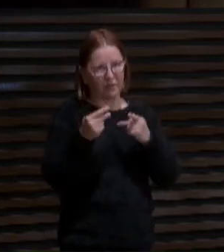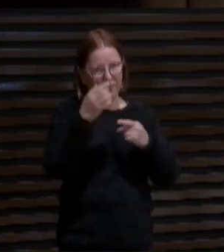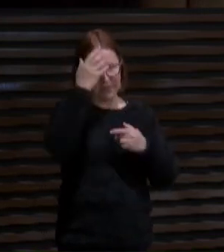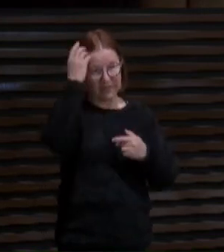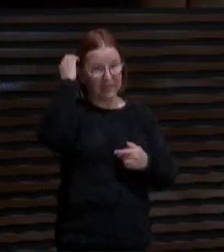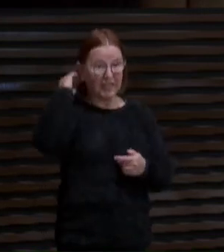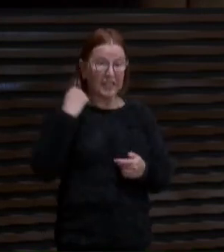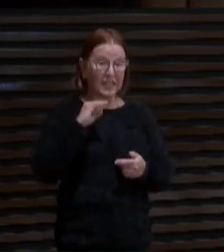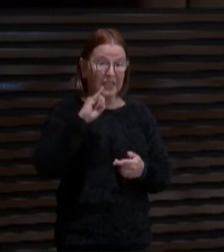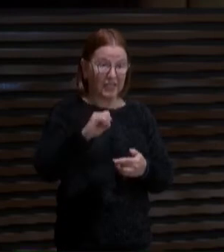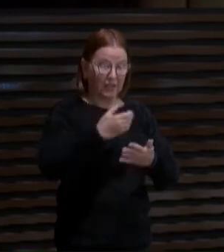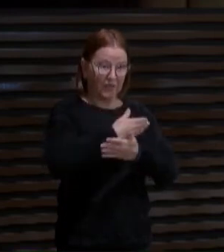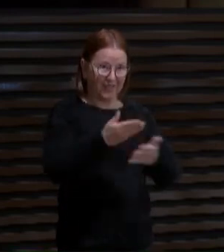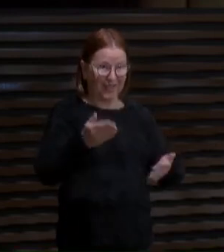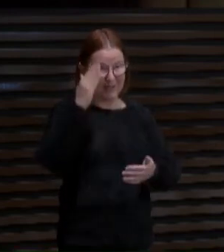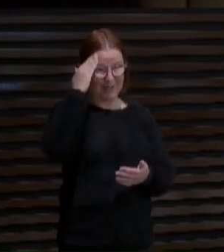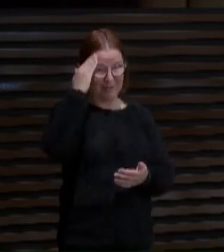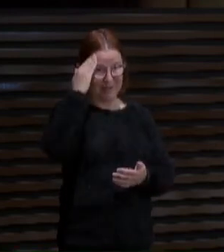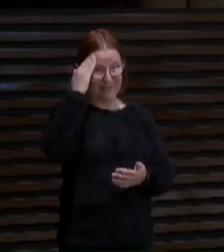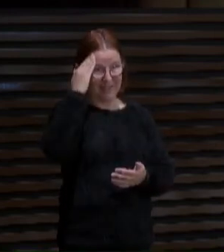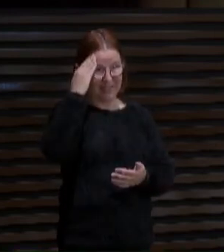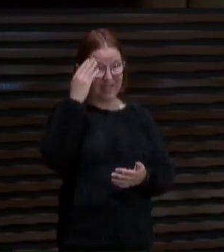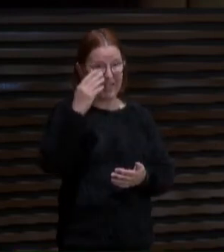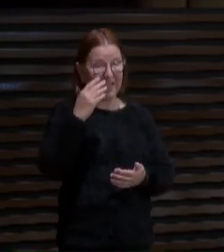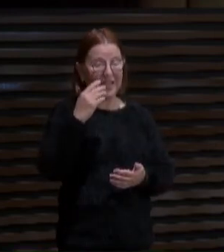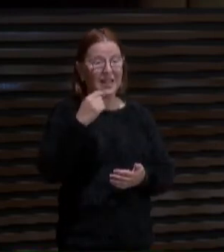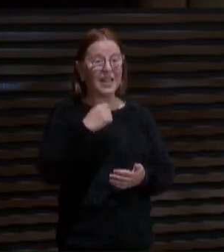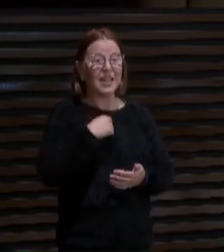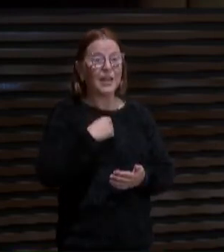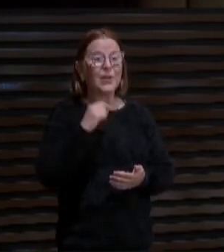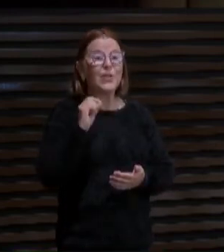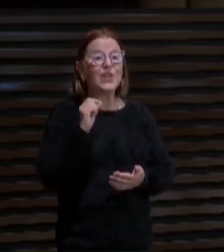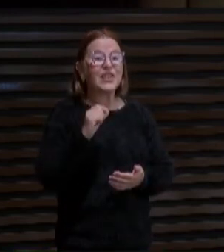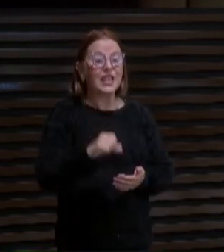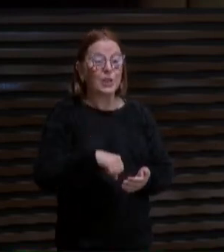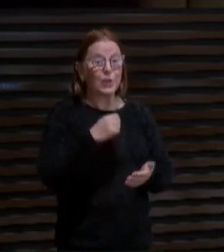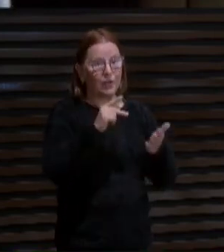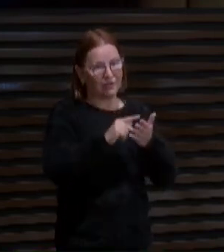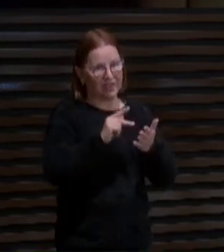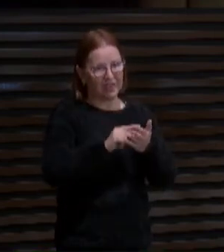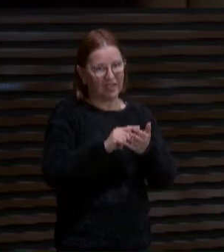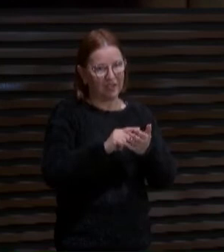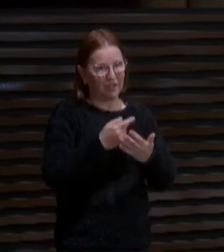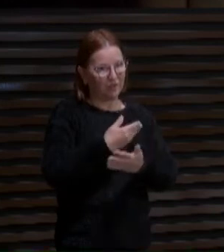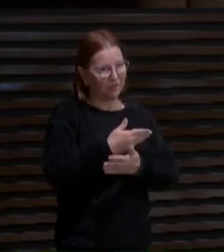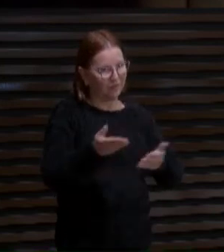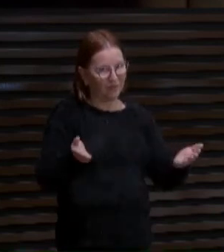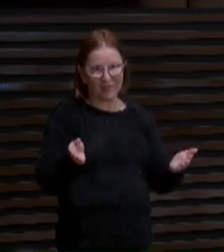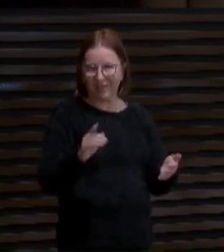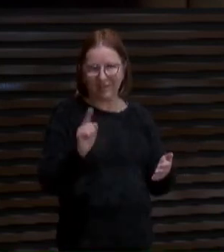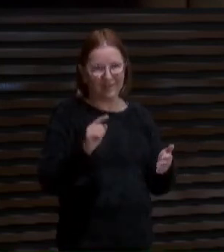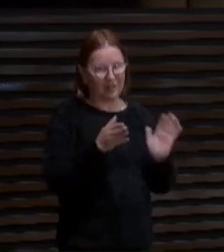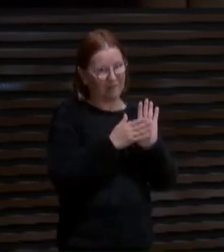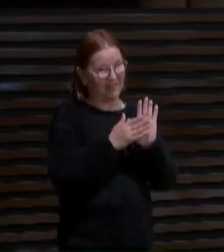de verdade eu sou você jamais me dariam esses elogios que vocês me deram agora como Deus sabe quem eu